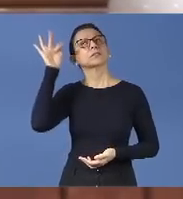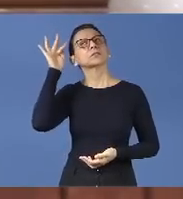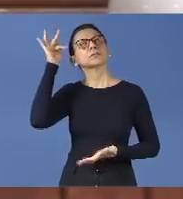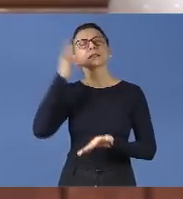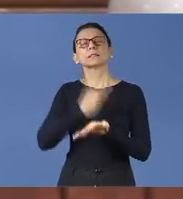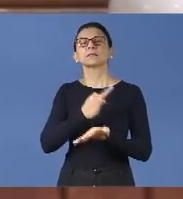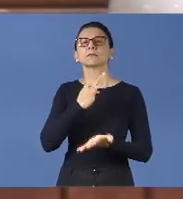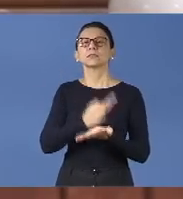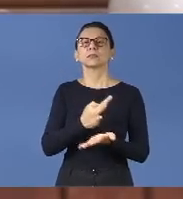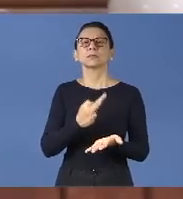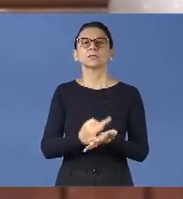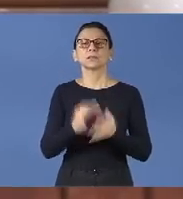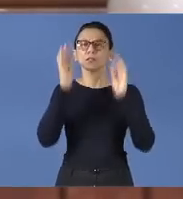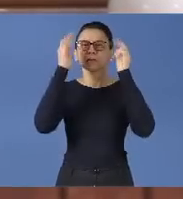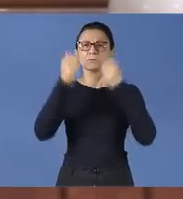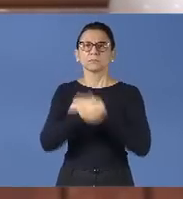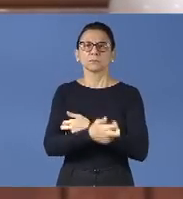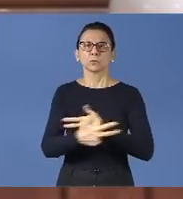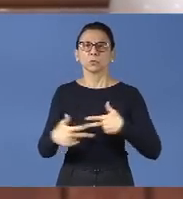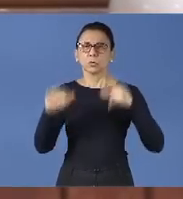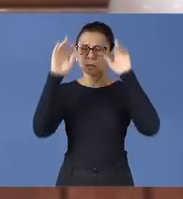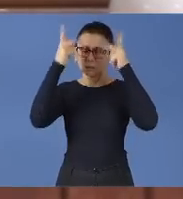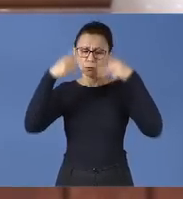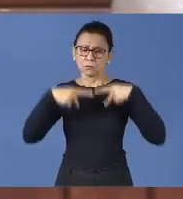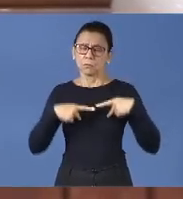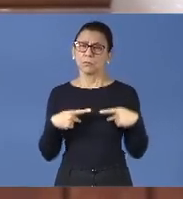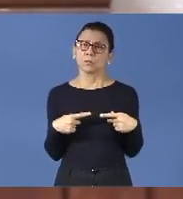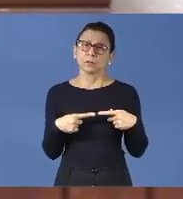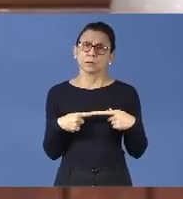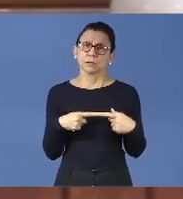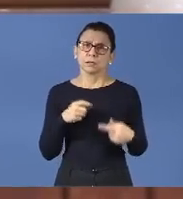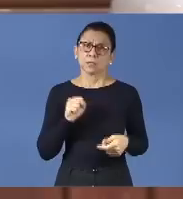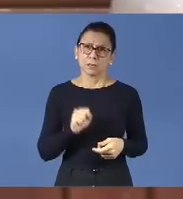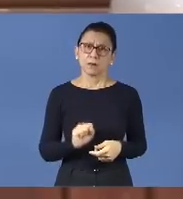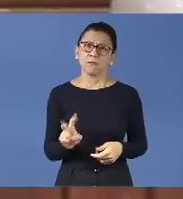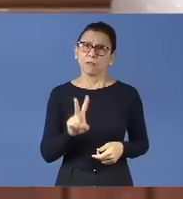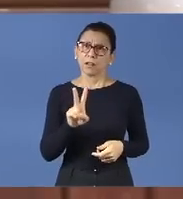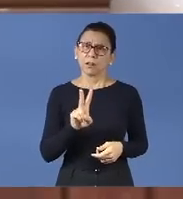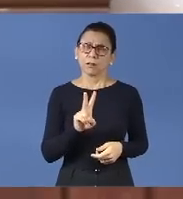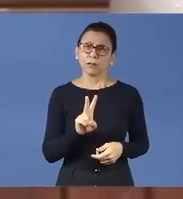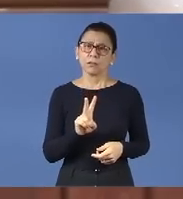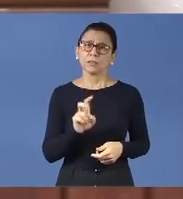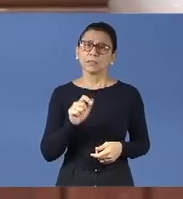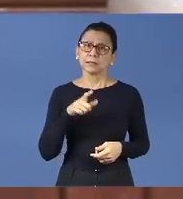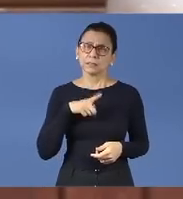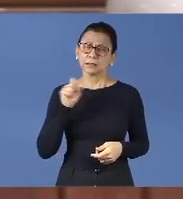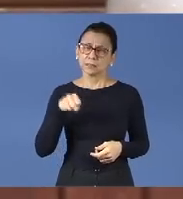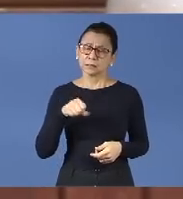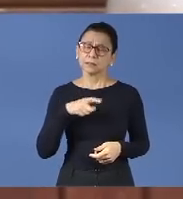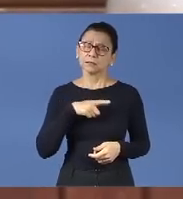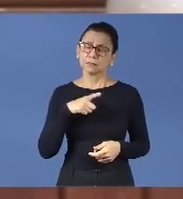razão. Pergunta, tem valor? Tem valor, mas para essa vida. É para essa vida que nós estamos